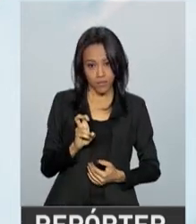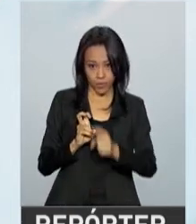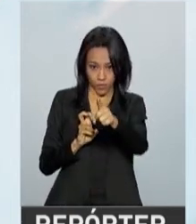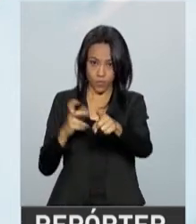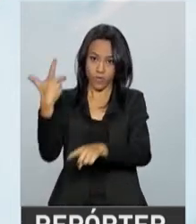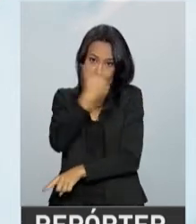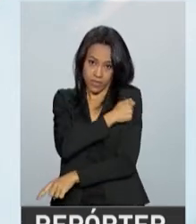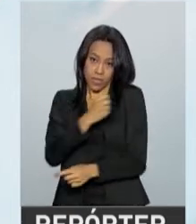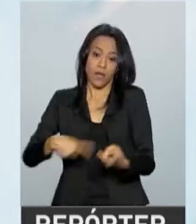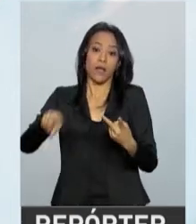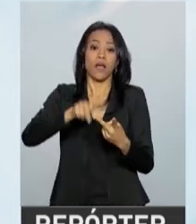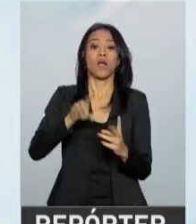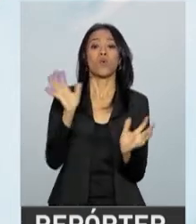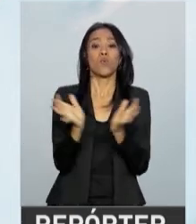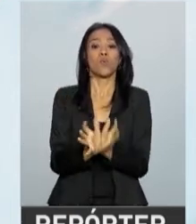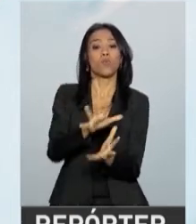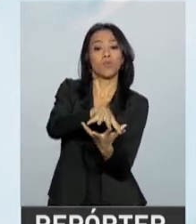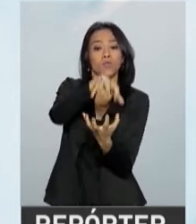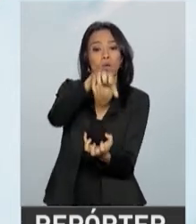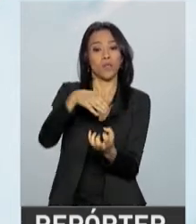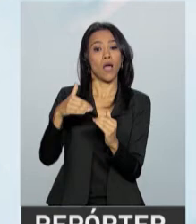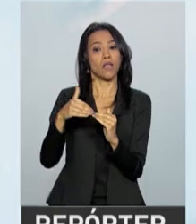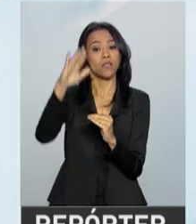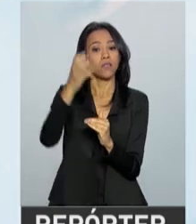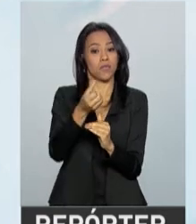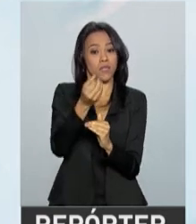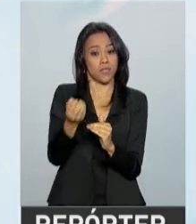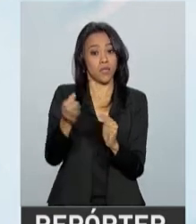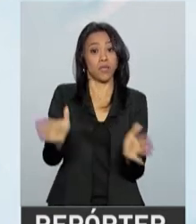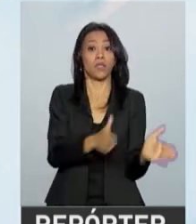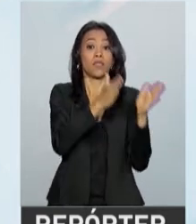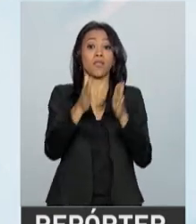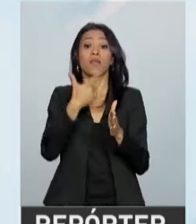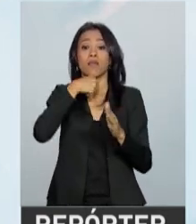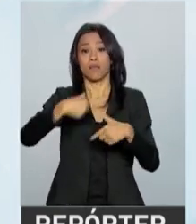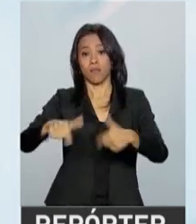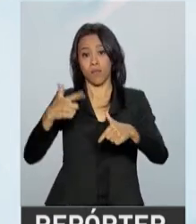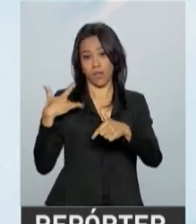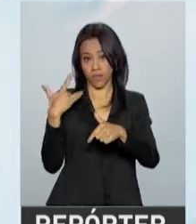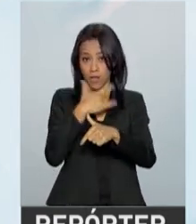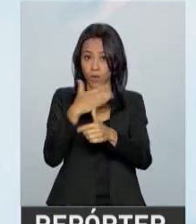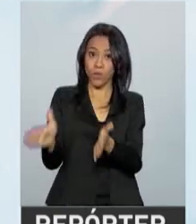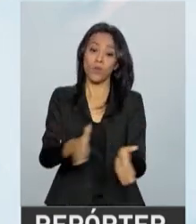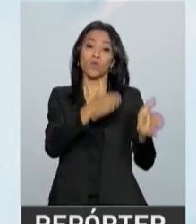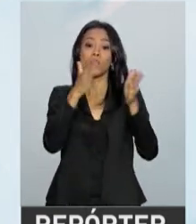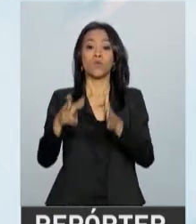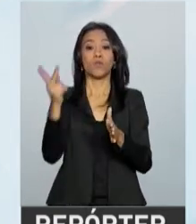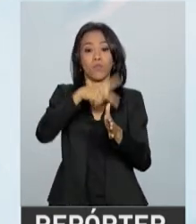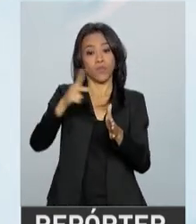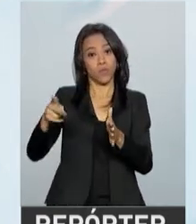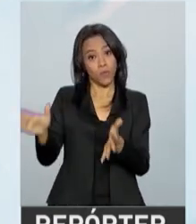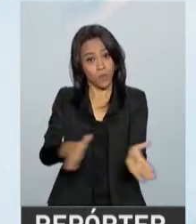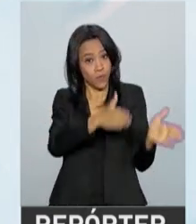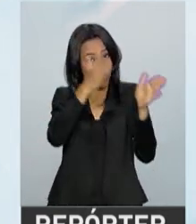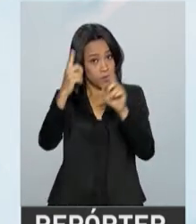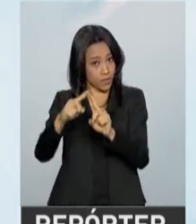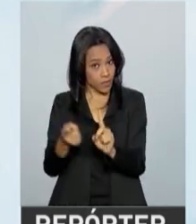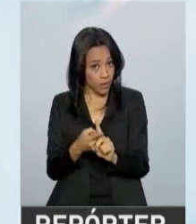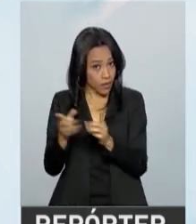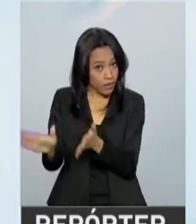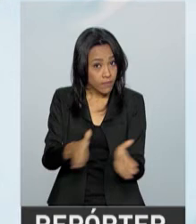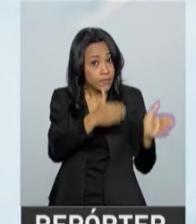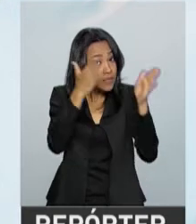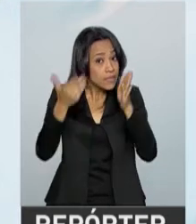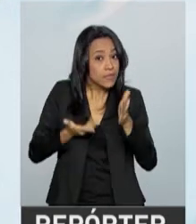idosos acima de 60 anos trabalhadores de saúde professores gestantes mulheres que